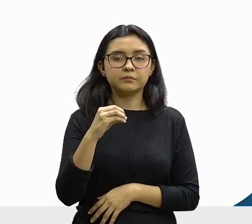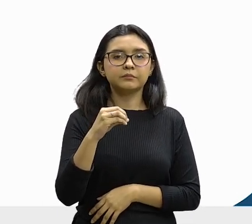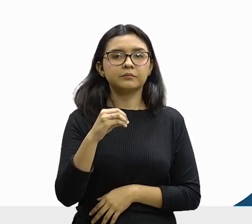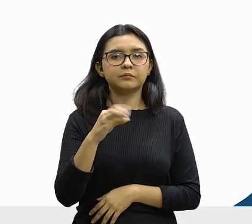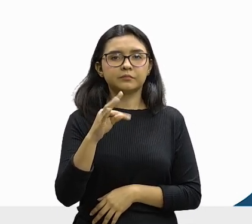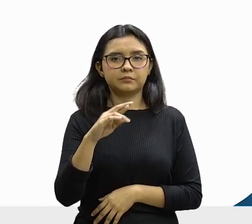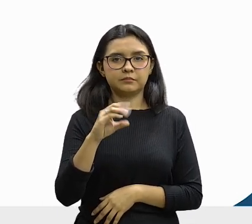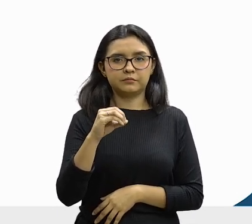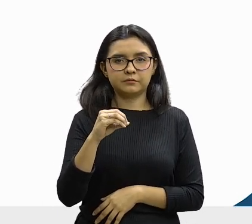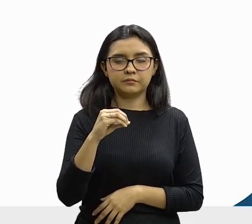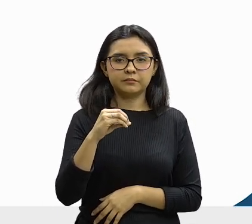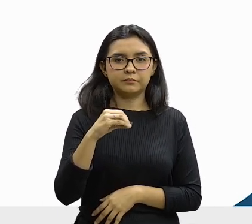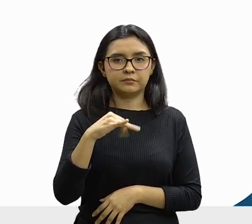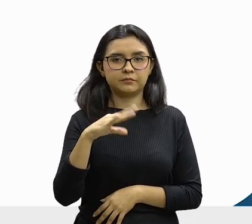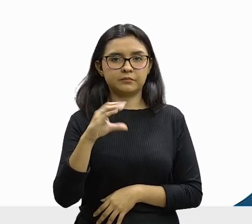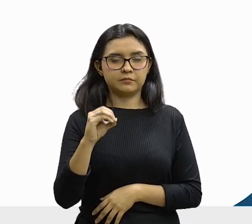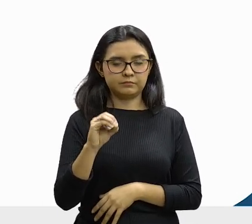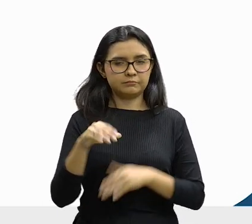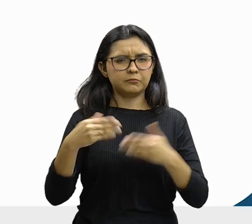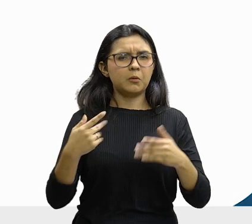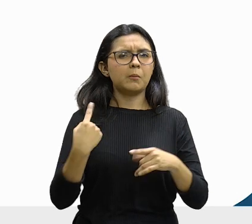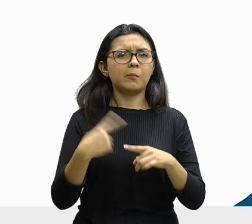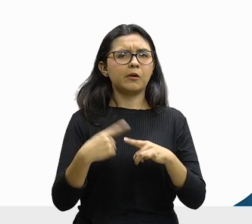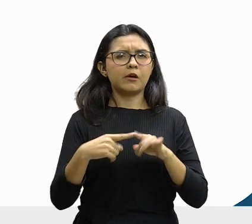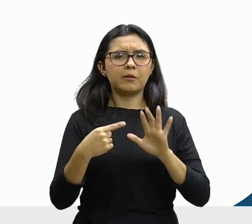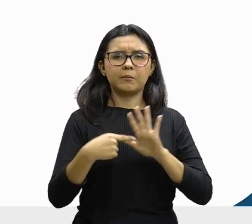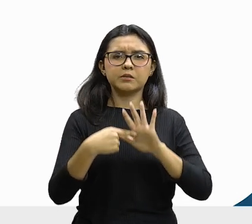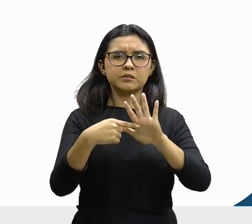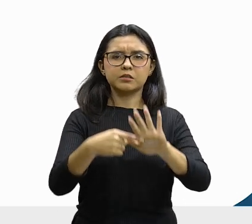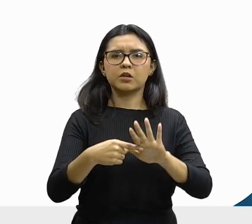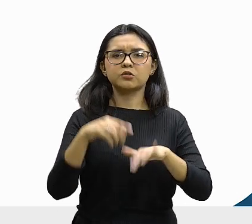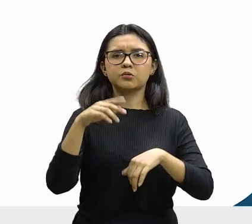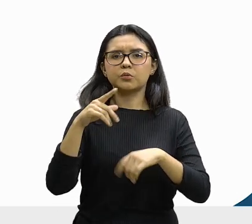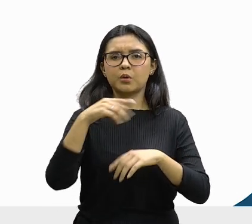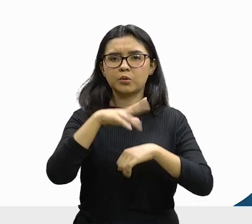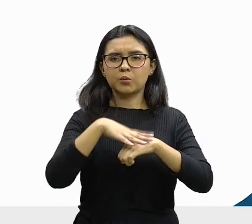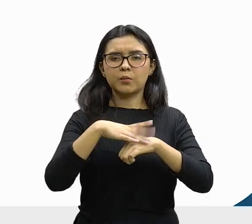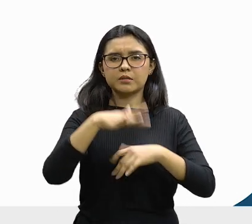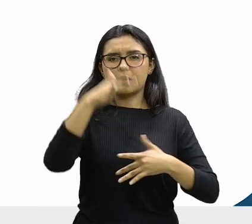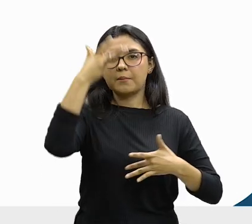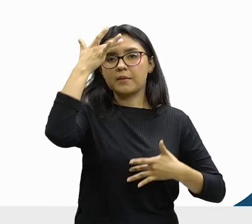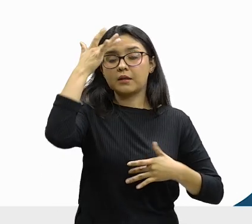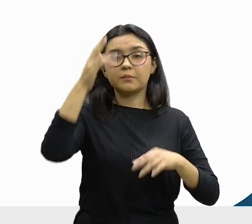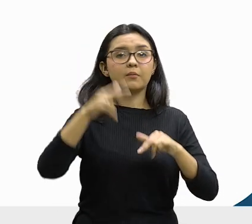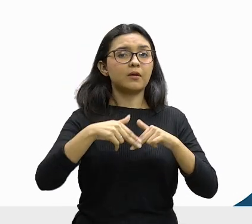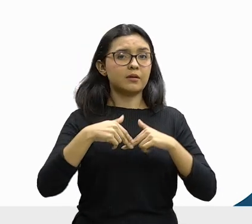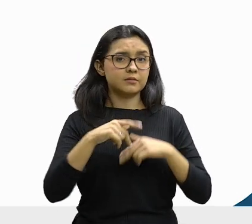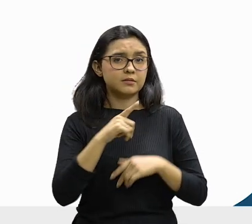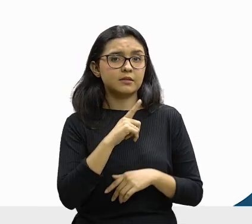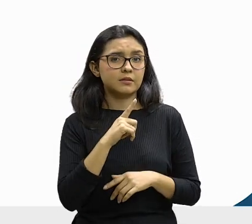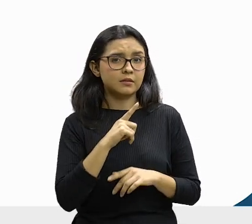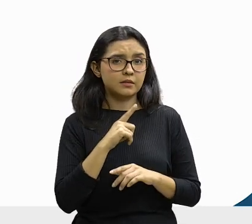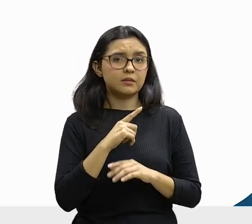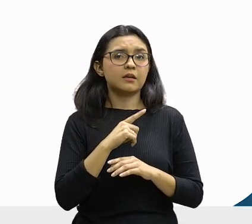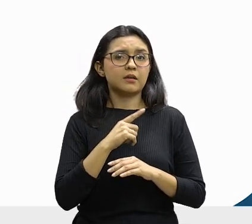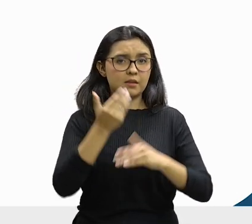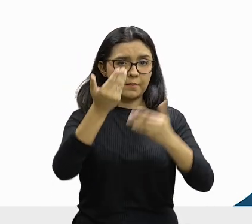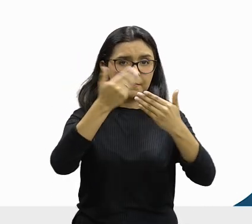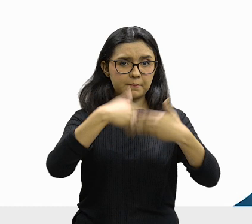que eu trago esse destaque para vocês? Porque a malária, gente, ela sempre está presente nas provas da